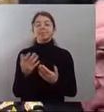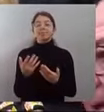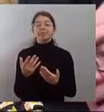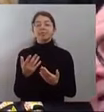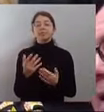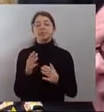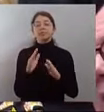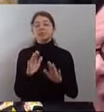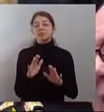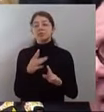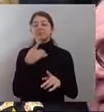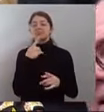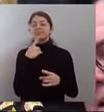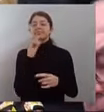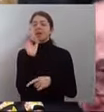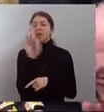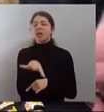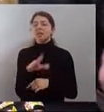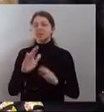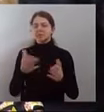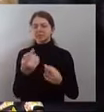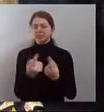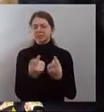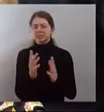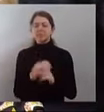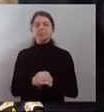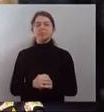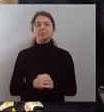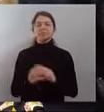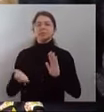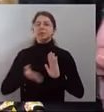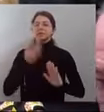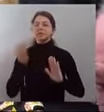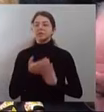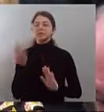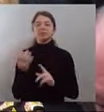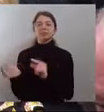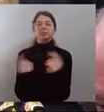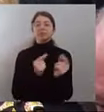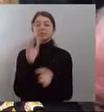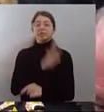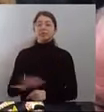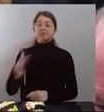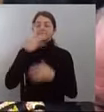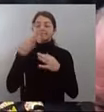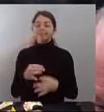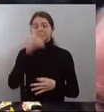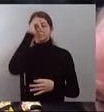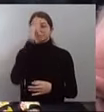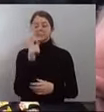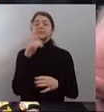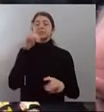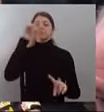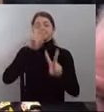não poderíamos deixar de colocar aqui algumas notas. Urge um debate nacional sério e respeitador que aborde a temática